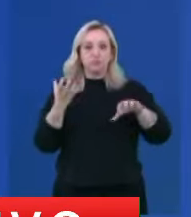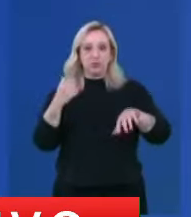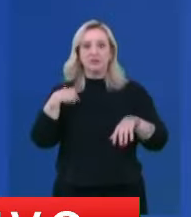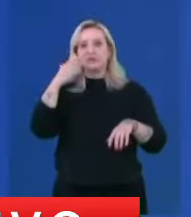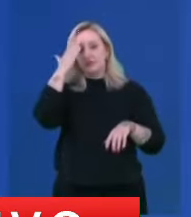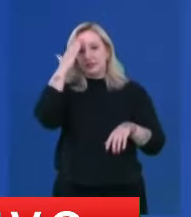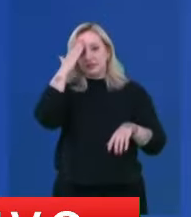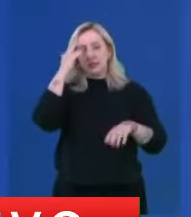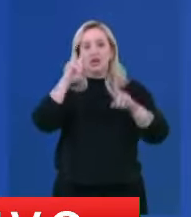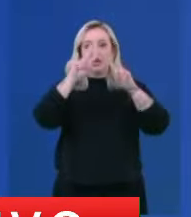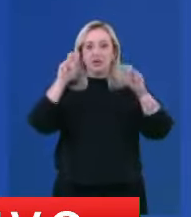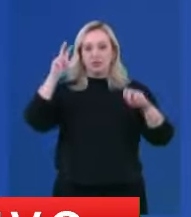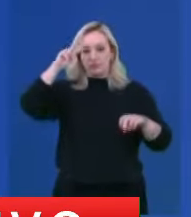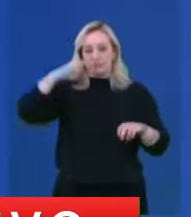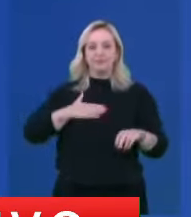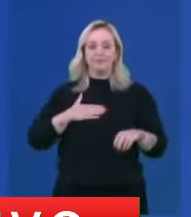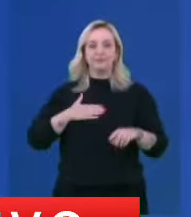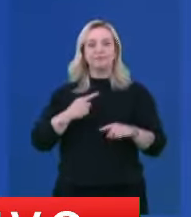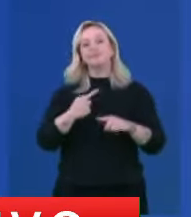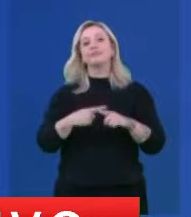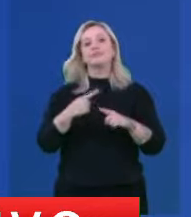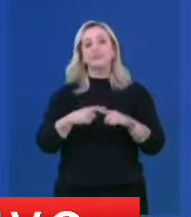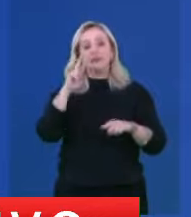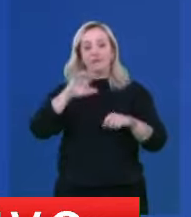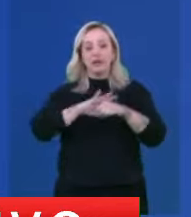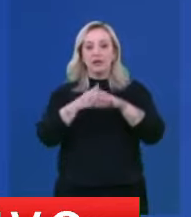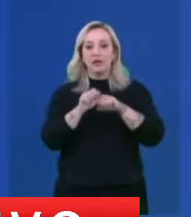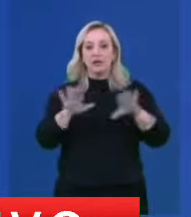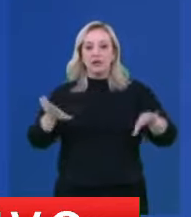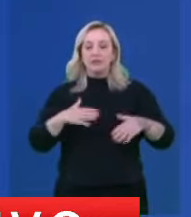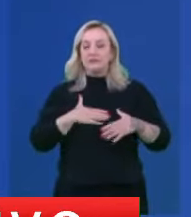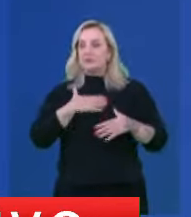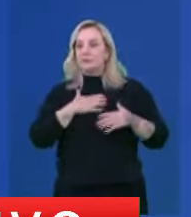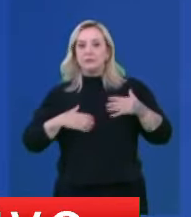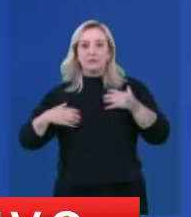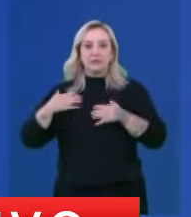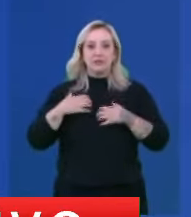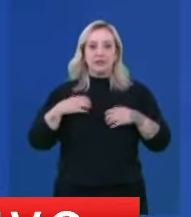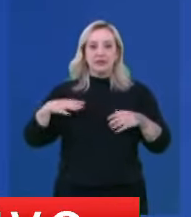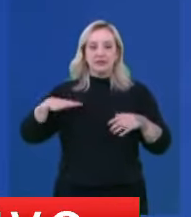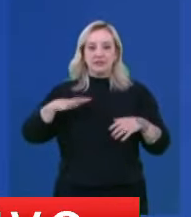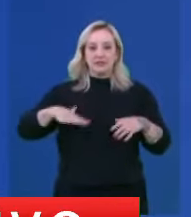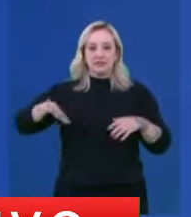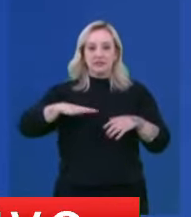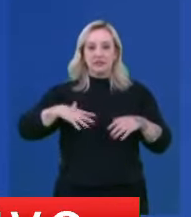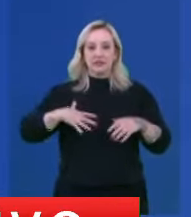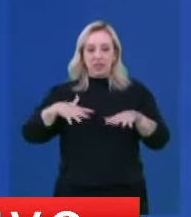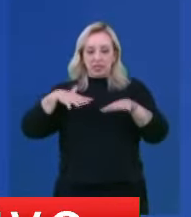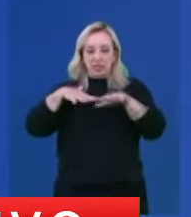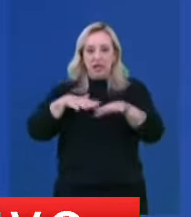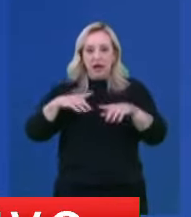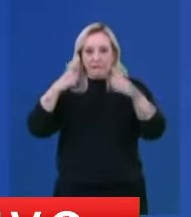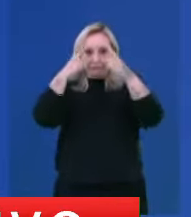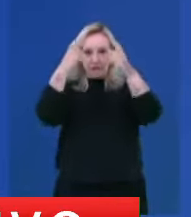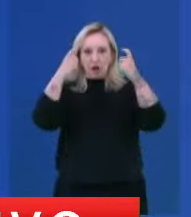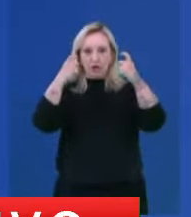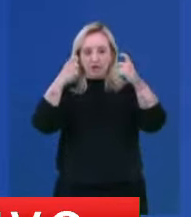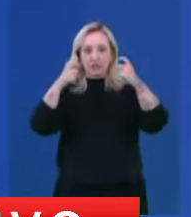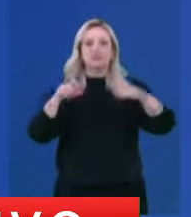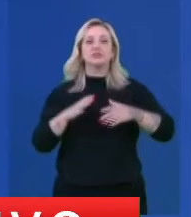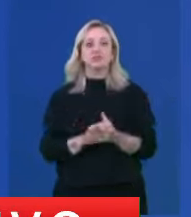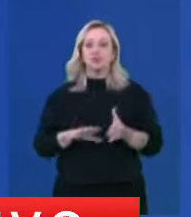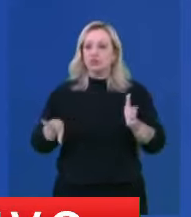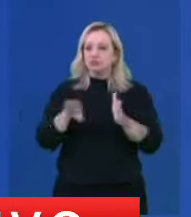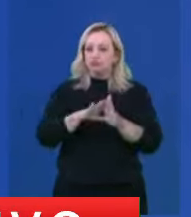todos Yuri te faço uma pergunta que conteúdo Exatamente porque que a Débora disse né o passado veio muito à tona